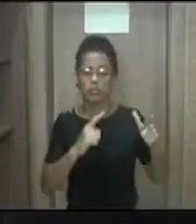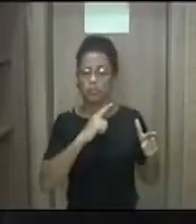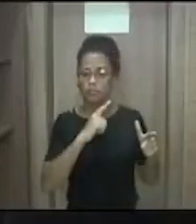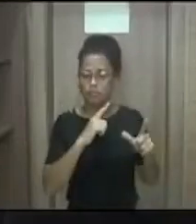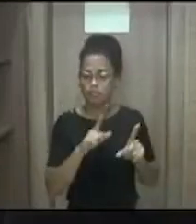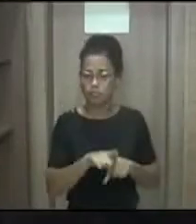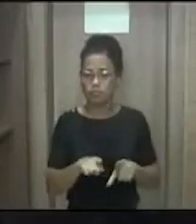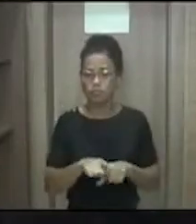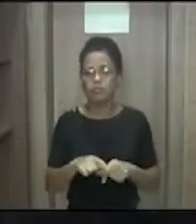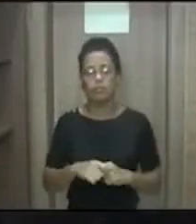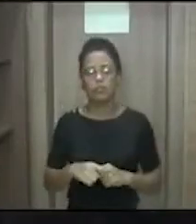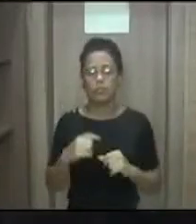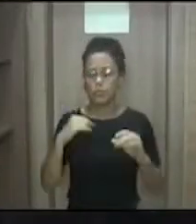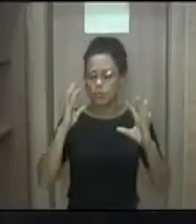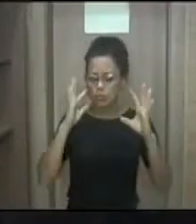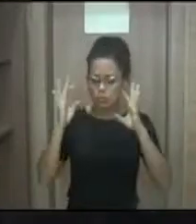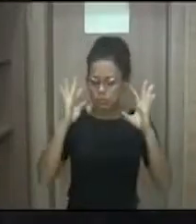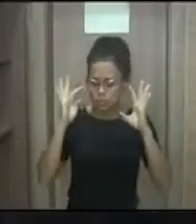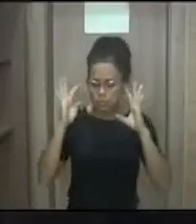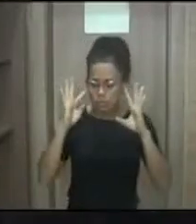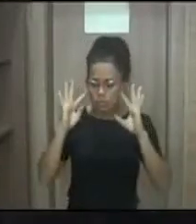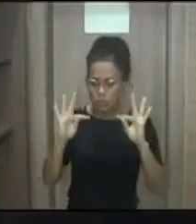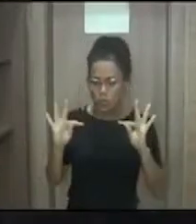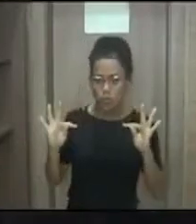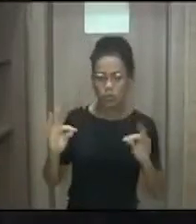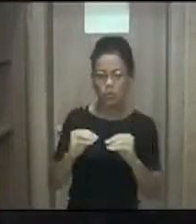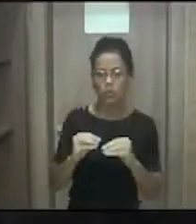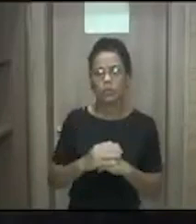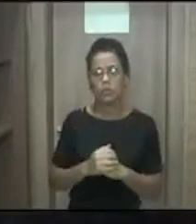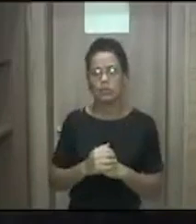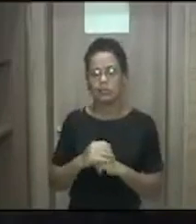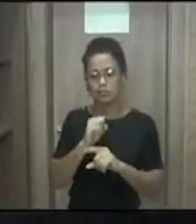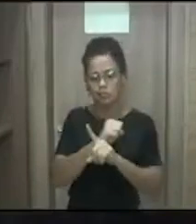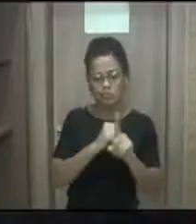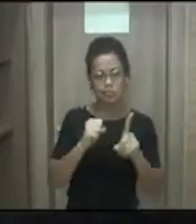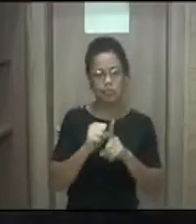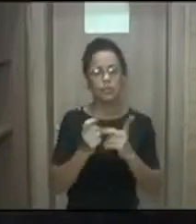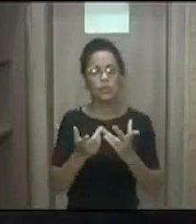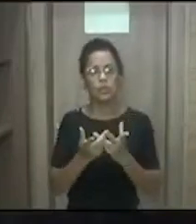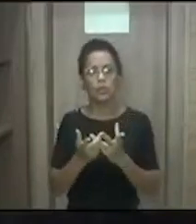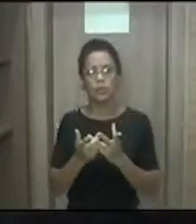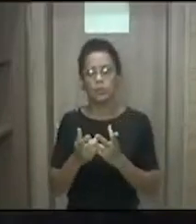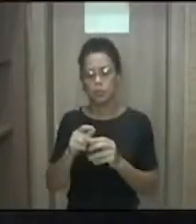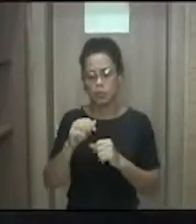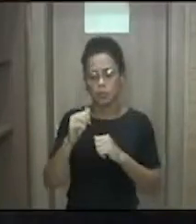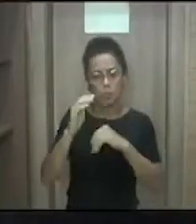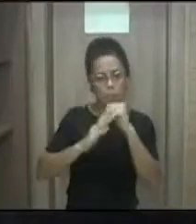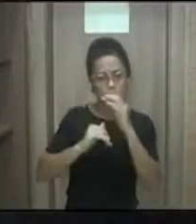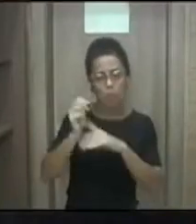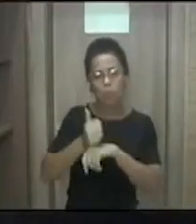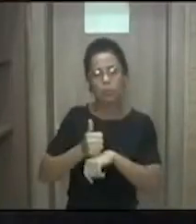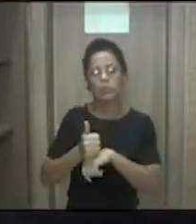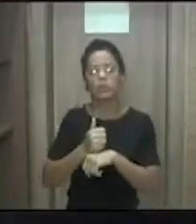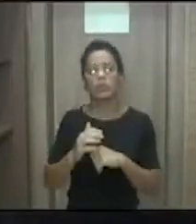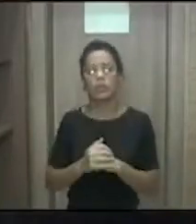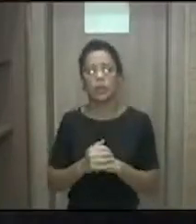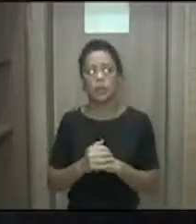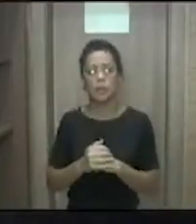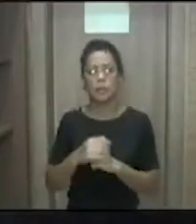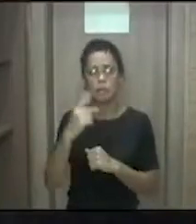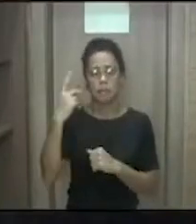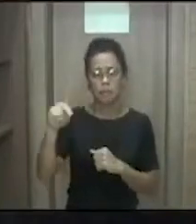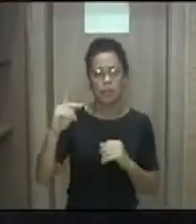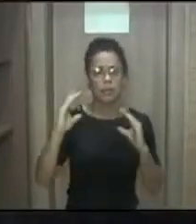é uma grande reflexão para todas as camadas da sociedade, para o gestor, para o profissional, para nós enquanto cidadãos